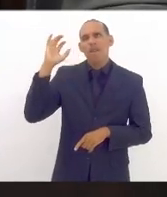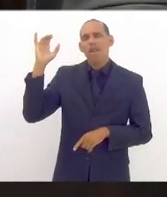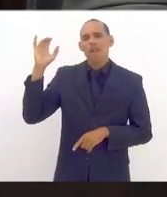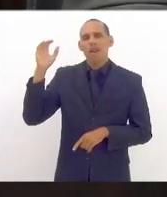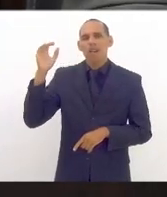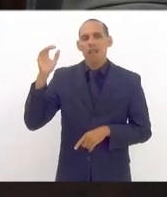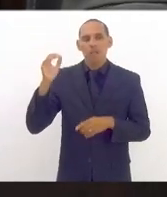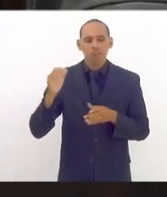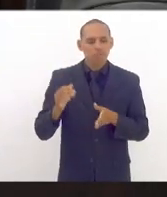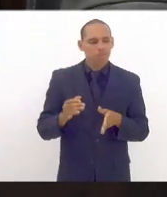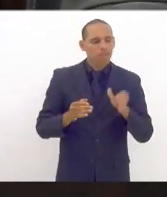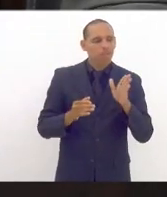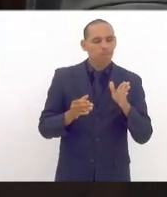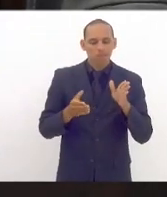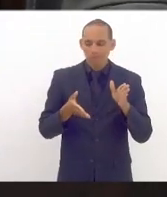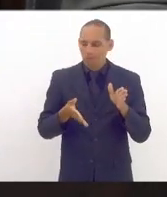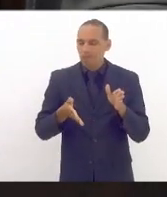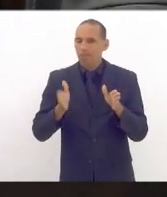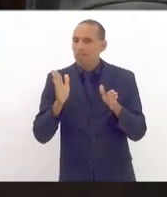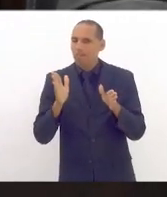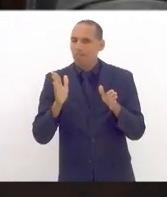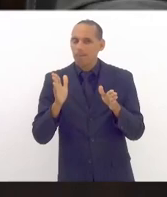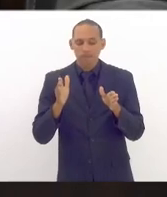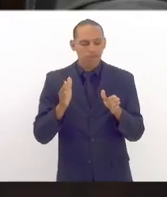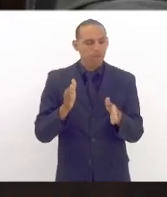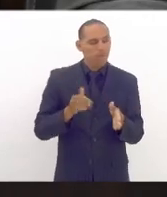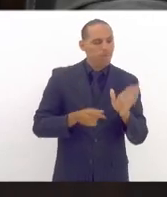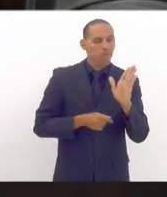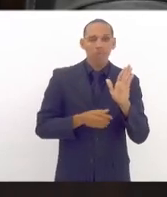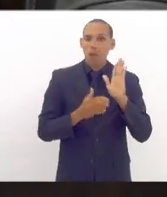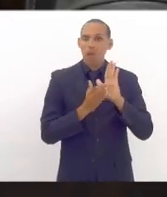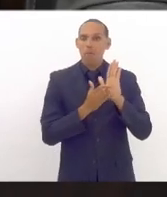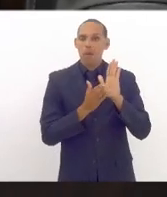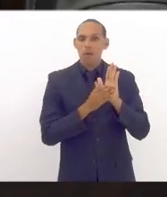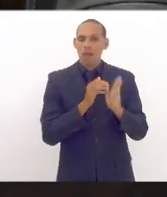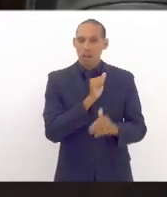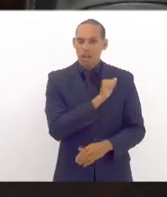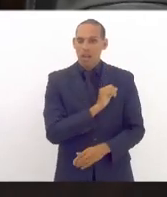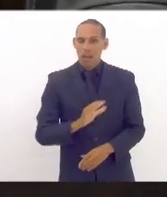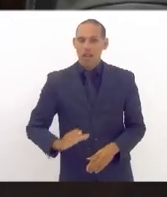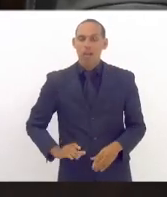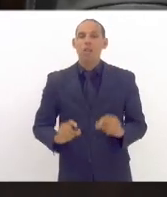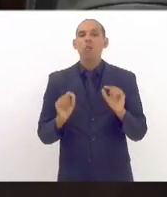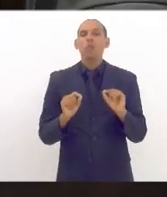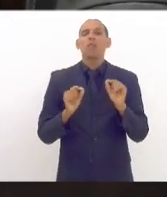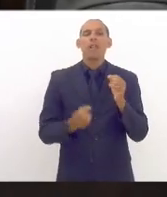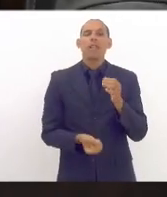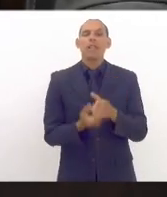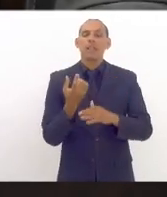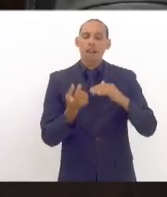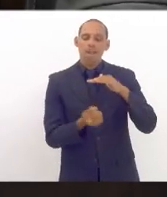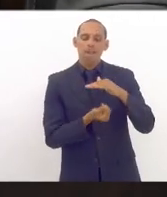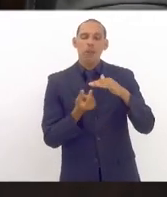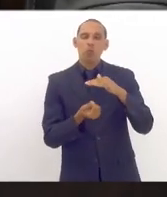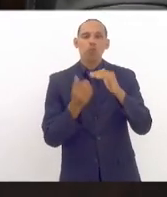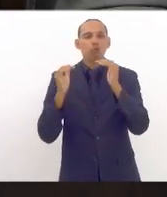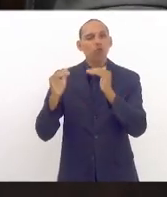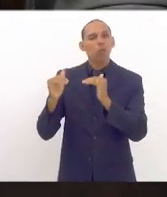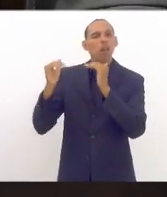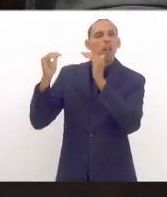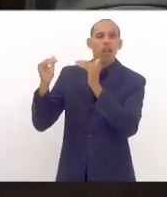caminhos o propósito do André Ceciliano foi criado o fundo soberano